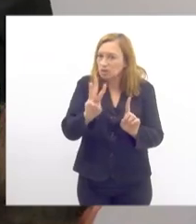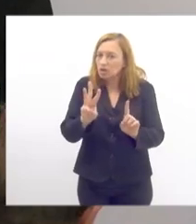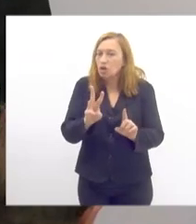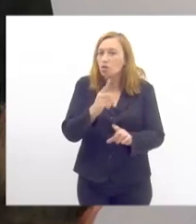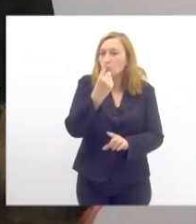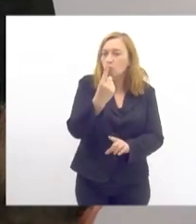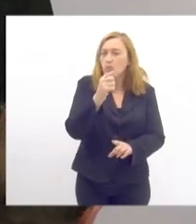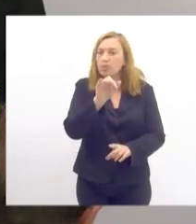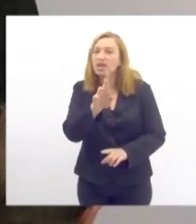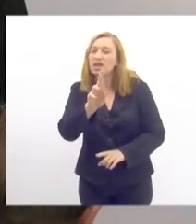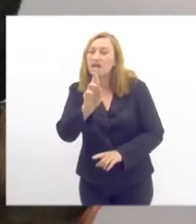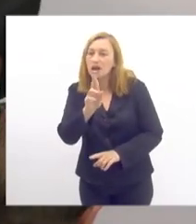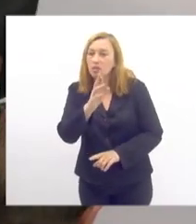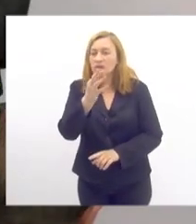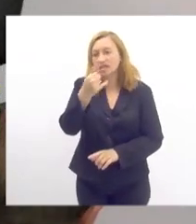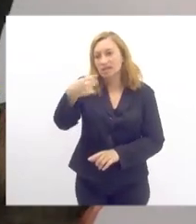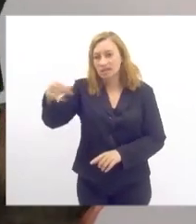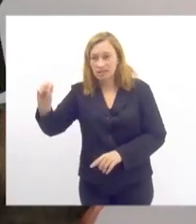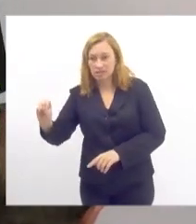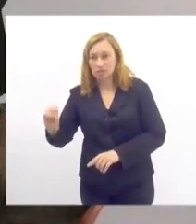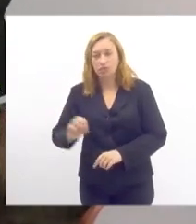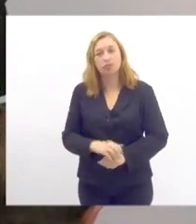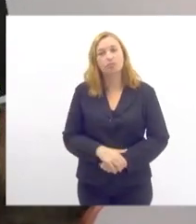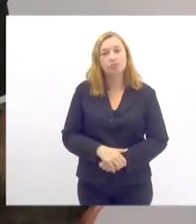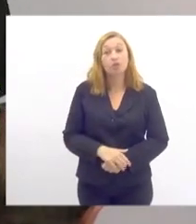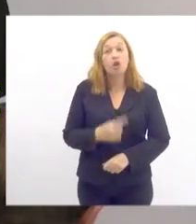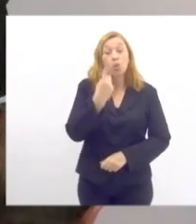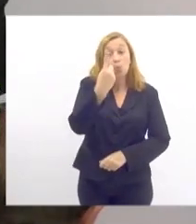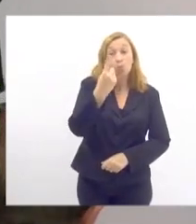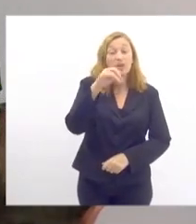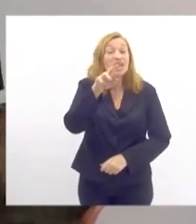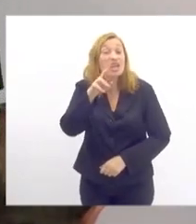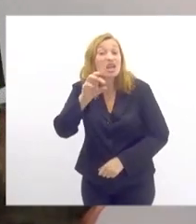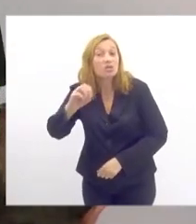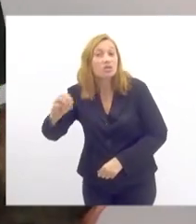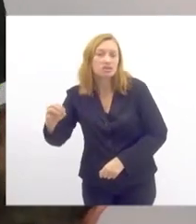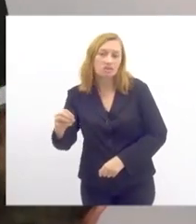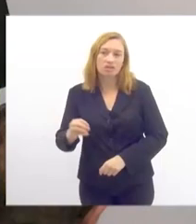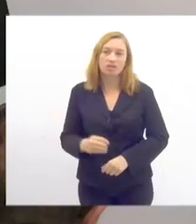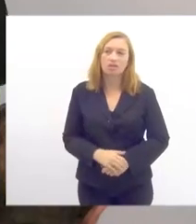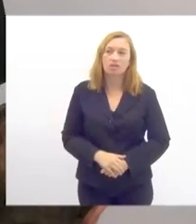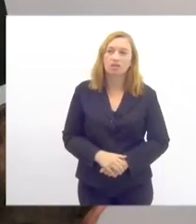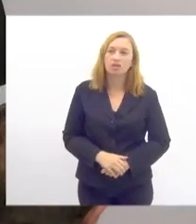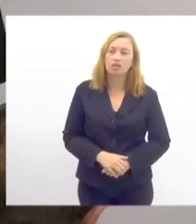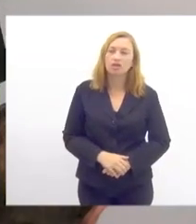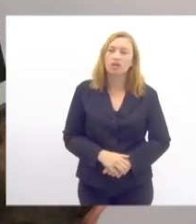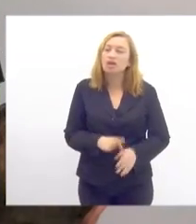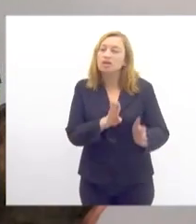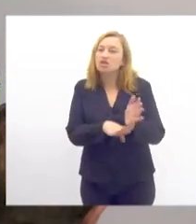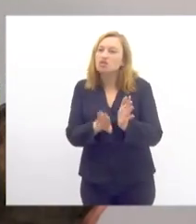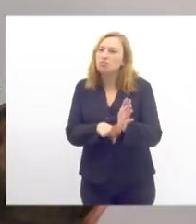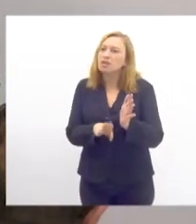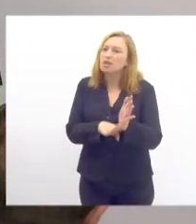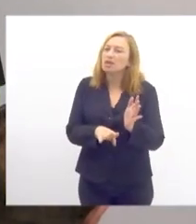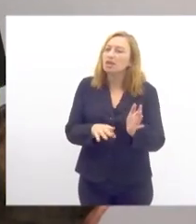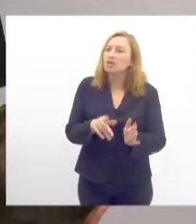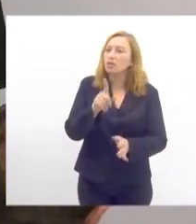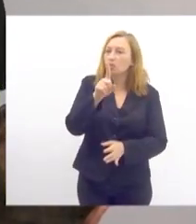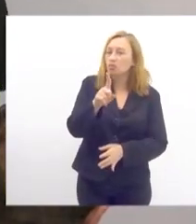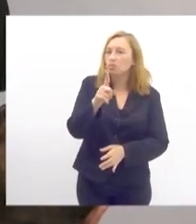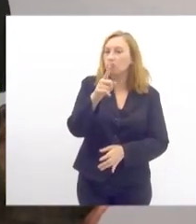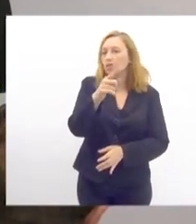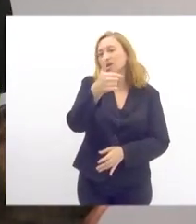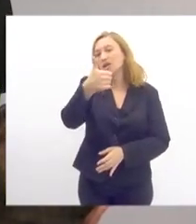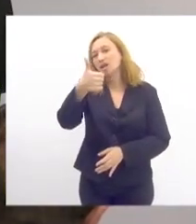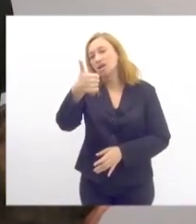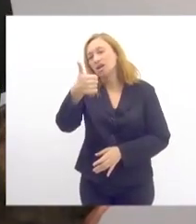1 bilhão e 700. Tá? 1 bilhão e 700. No quadro de despesa aparece 1 bilhão e 200.